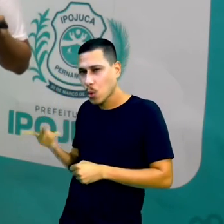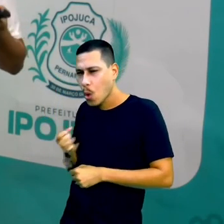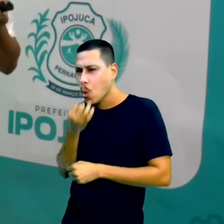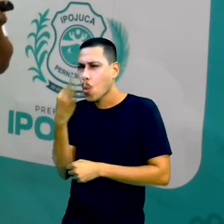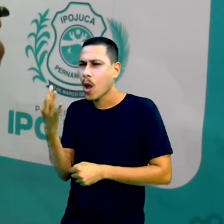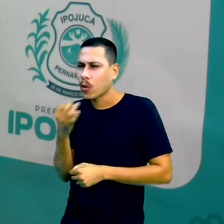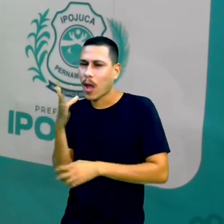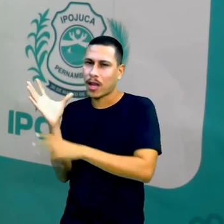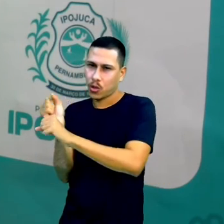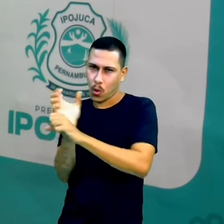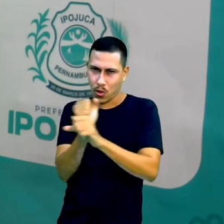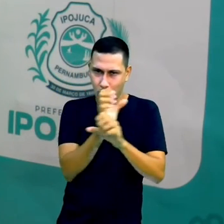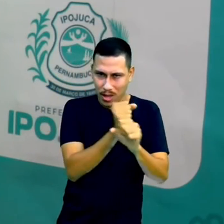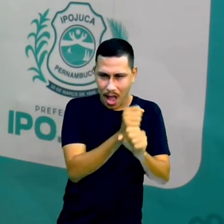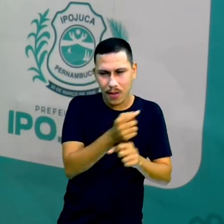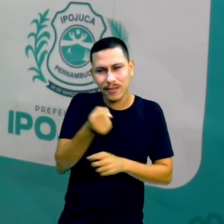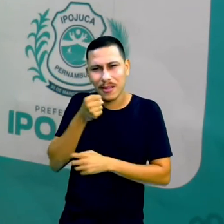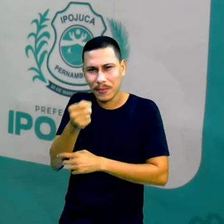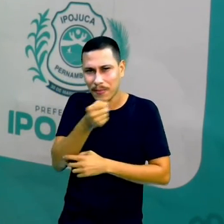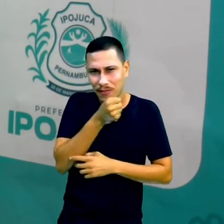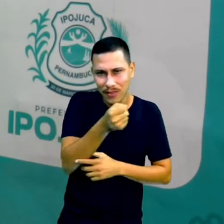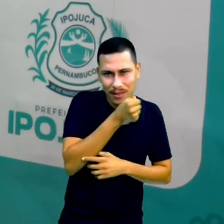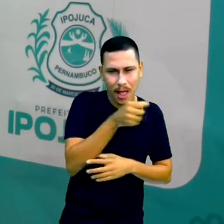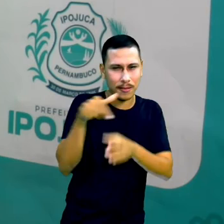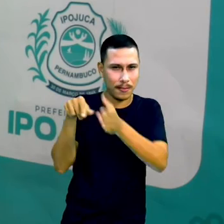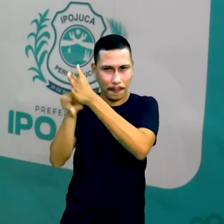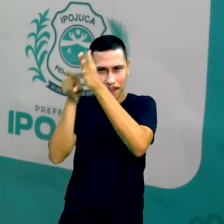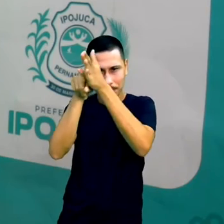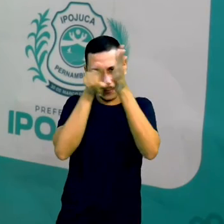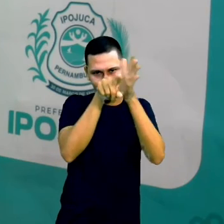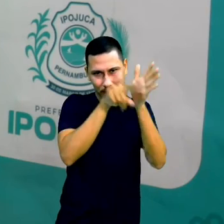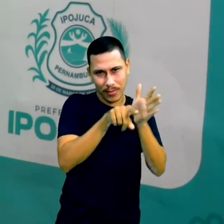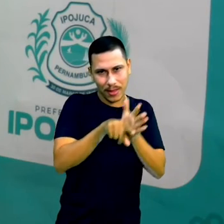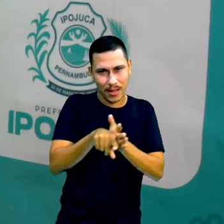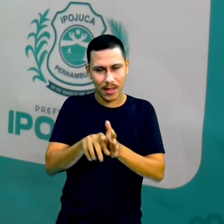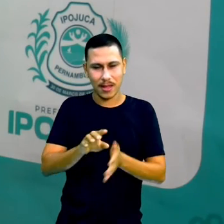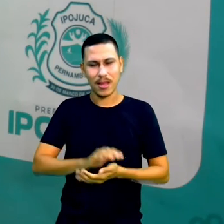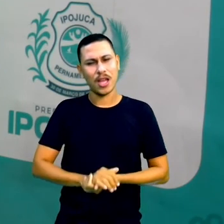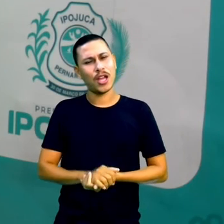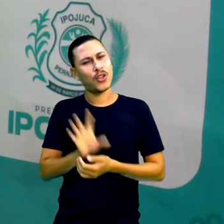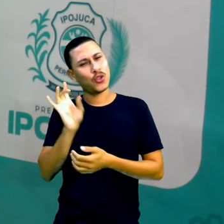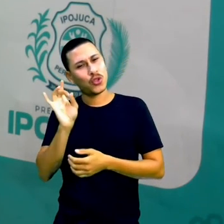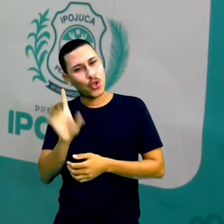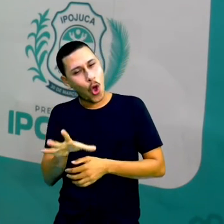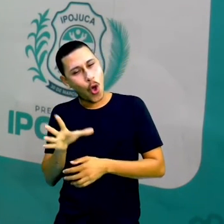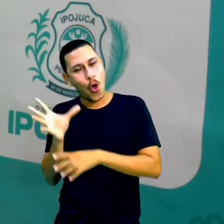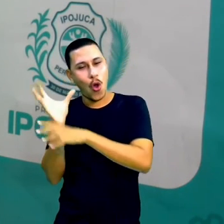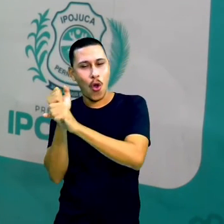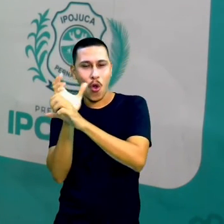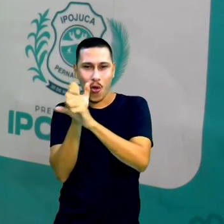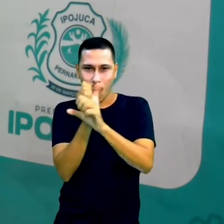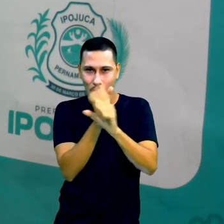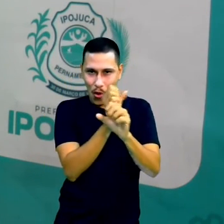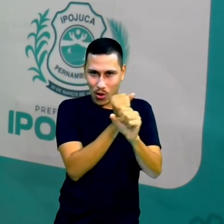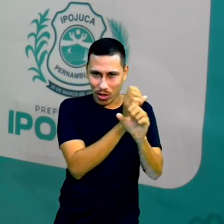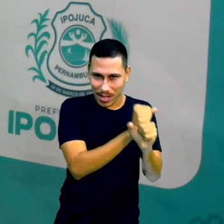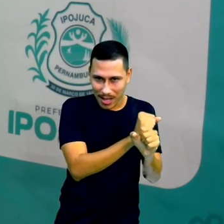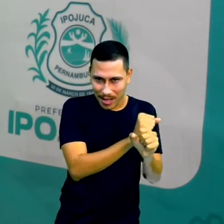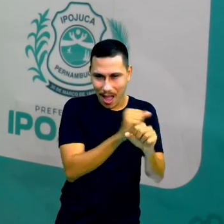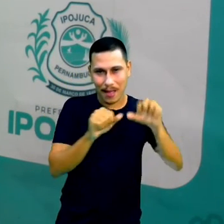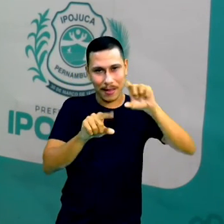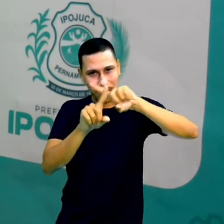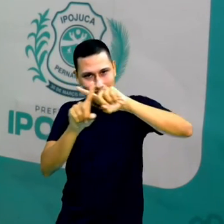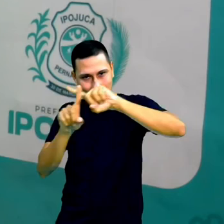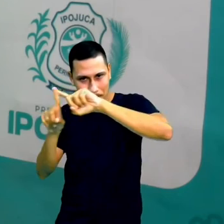foram entrevistadas para essa pesquisa, hein? É só fazer a continha de adição,